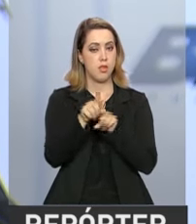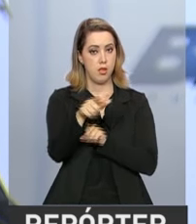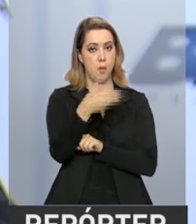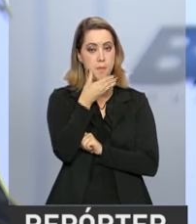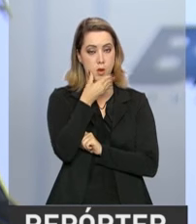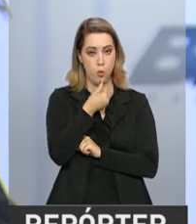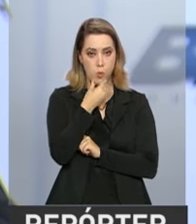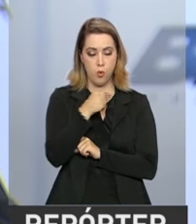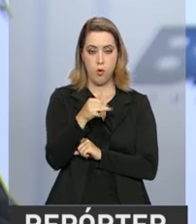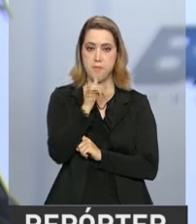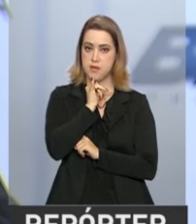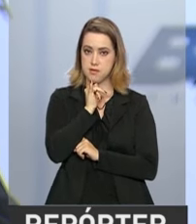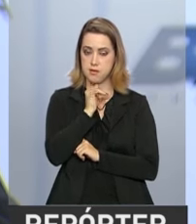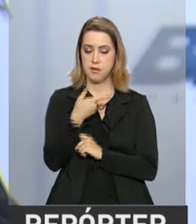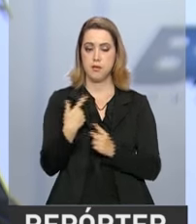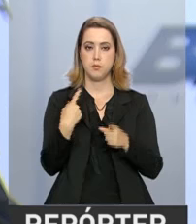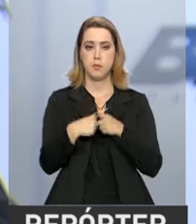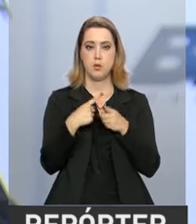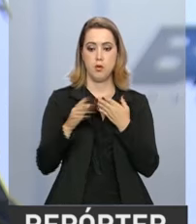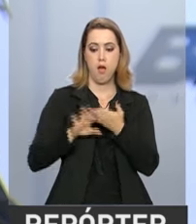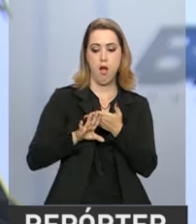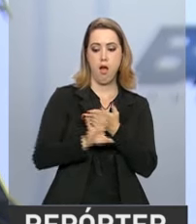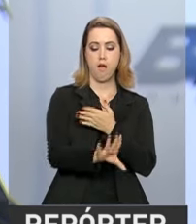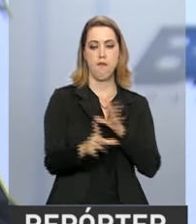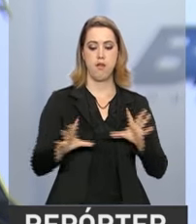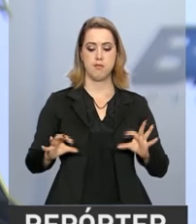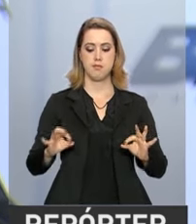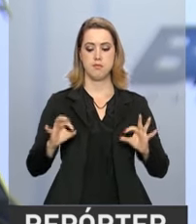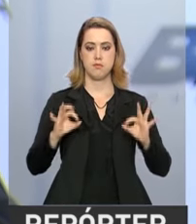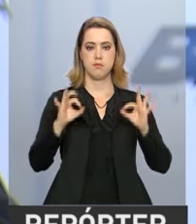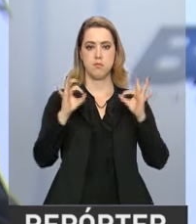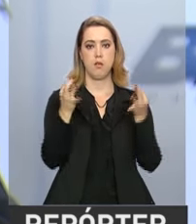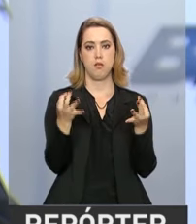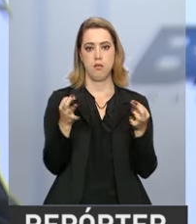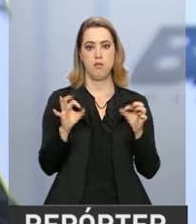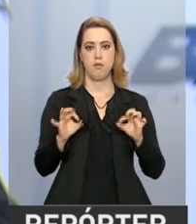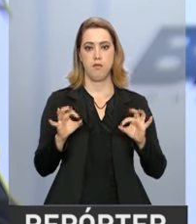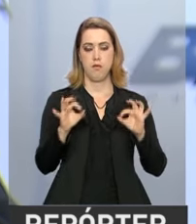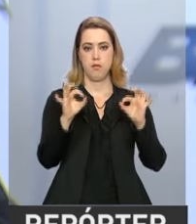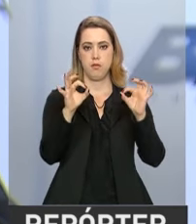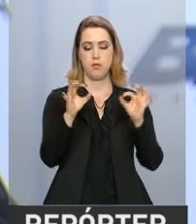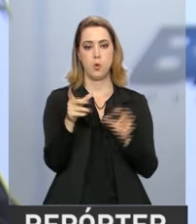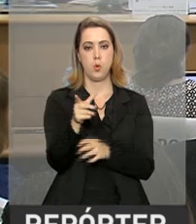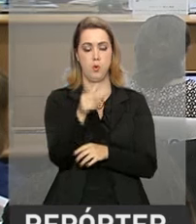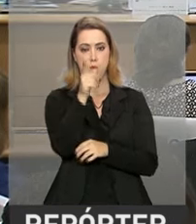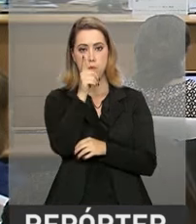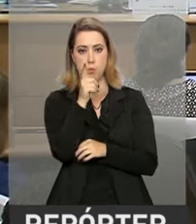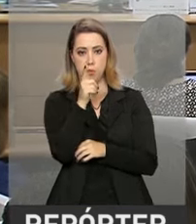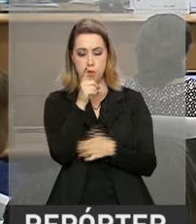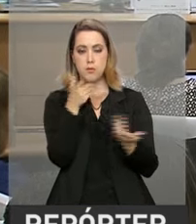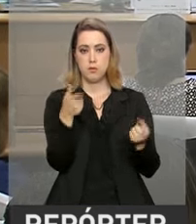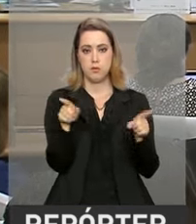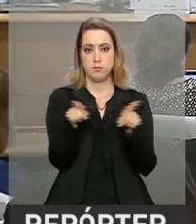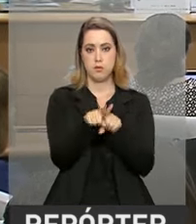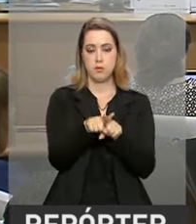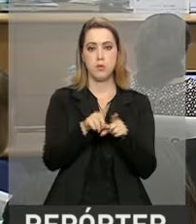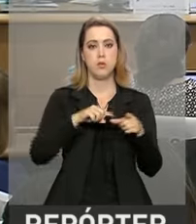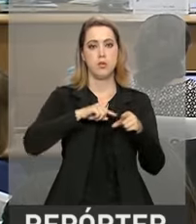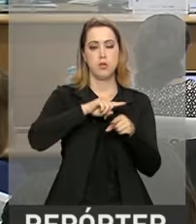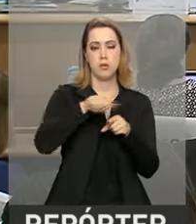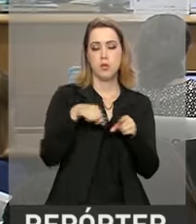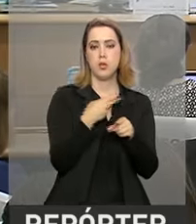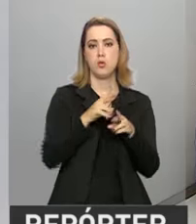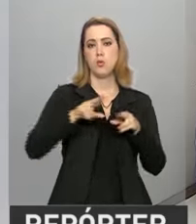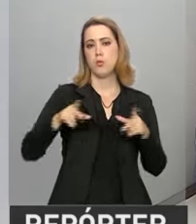beneficiados pessoalmente, porque o câncer a vacina também protege contra o câncer do pênis, ânus e as